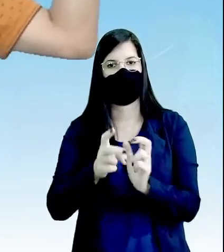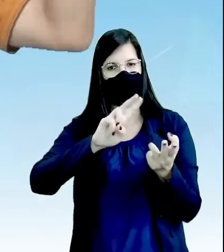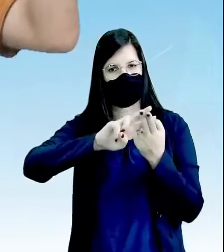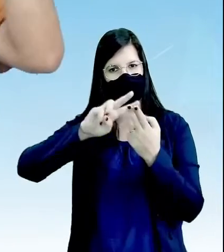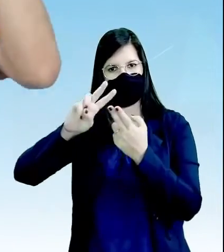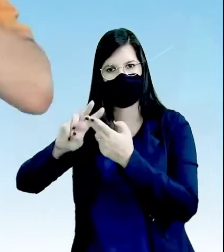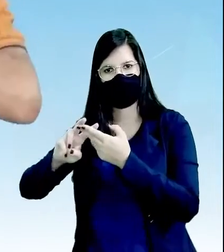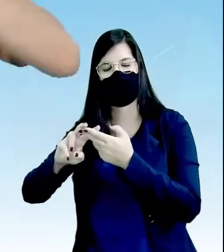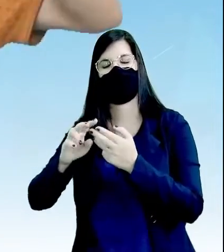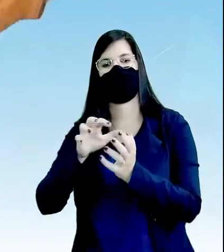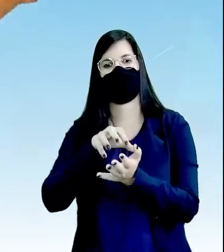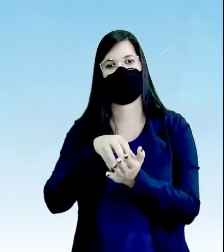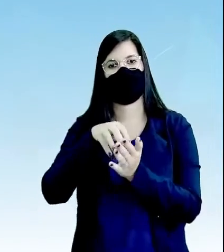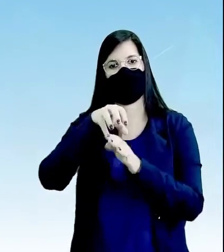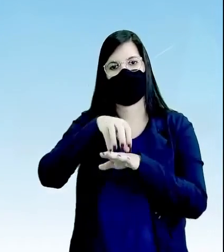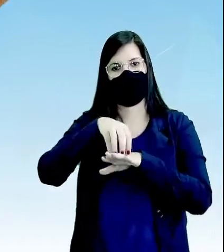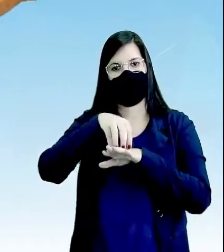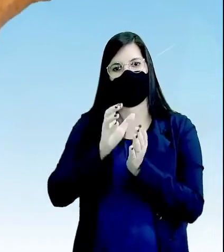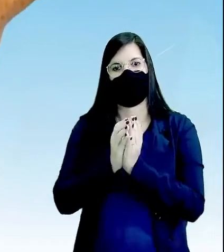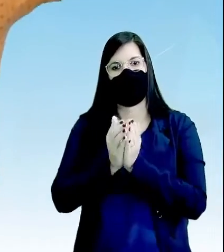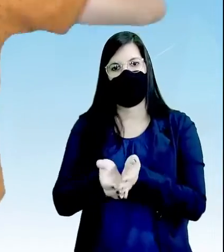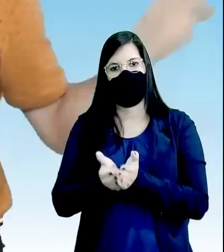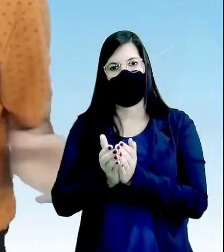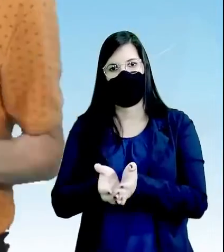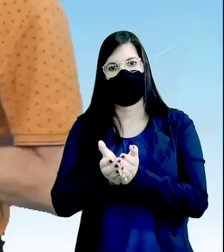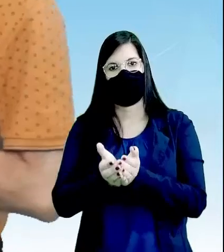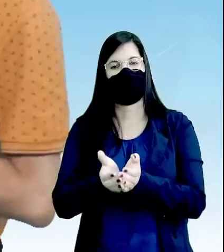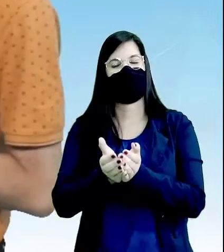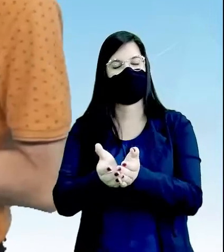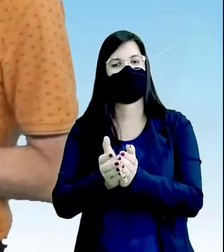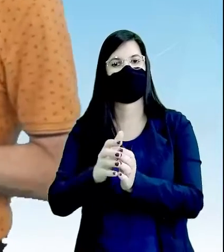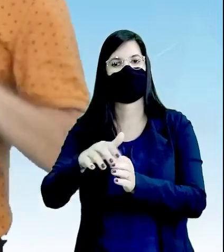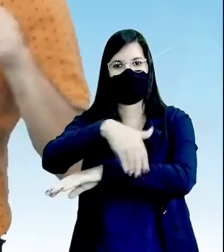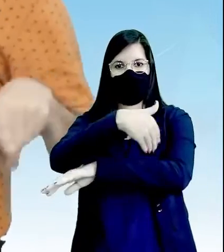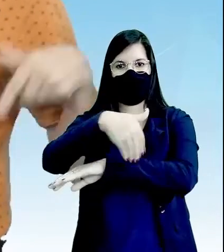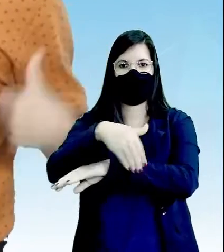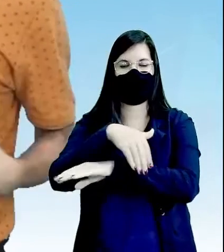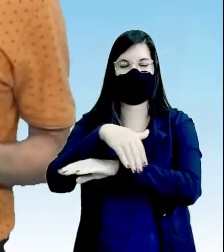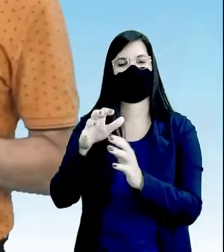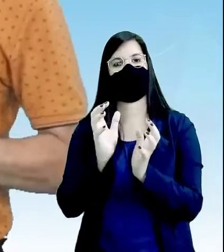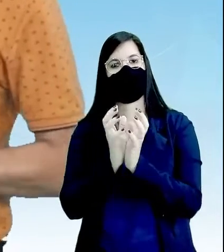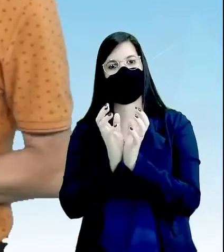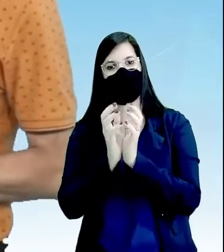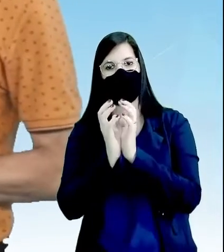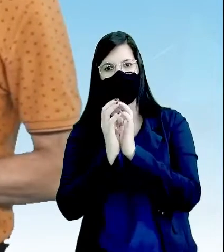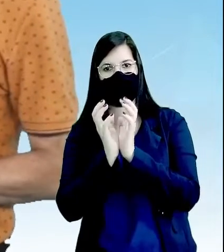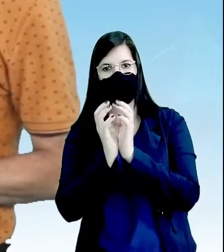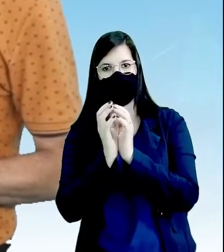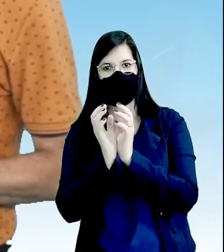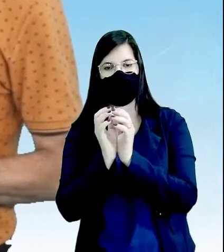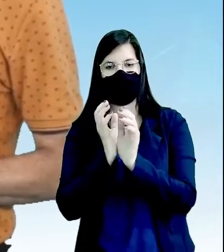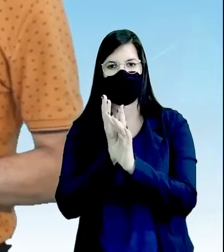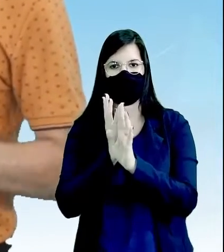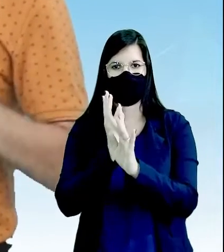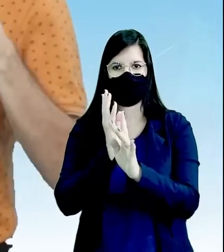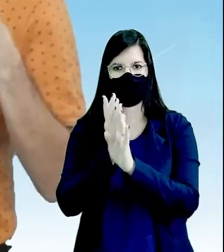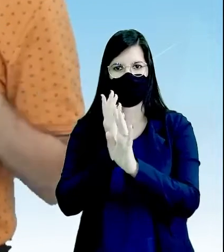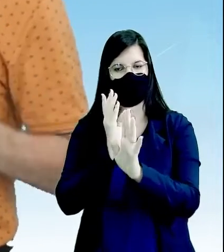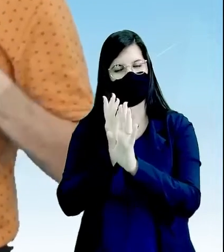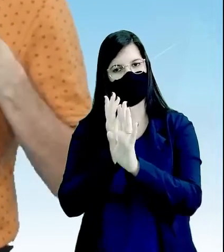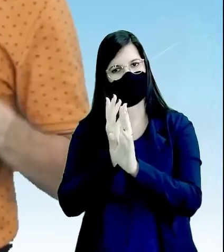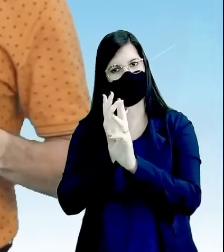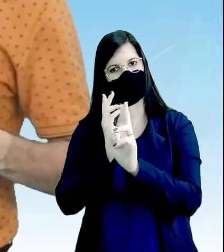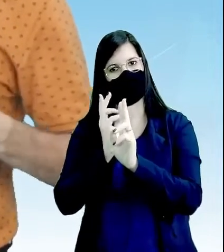o porto, aí, desfilando aí nas ruas do Recife, amarrado junto com 3 outros homens. E